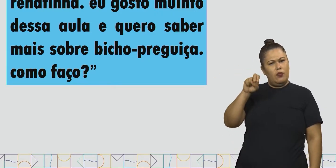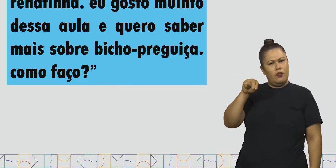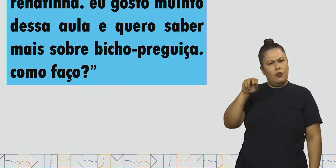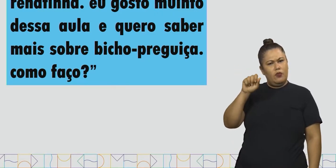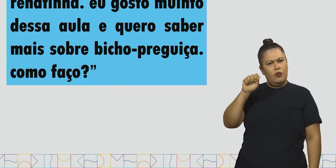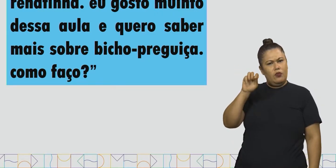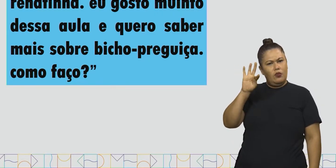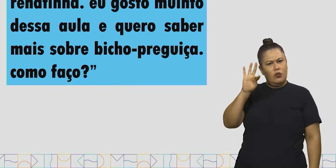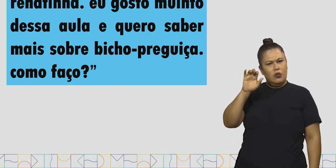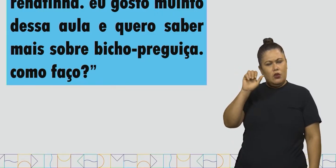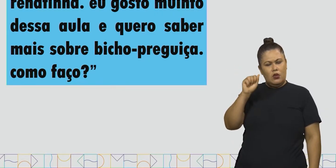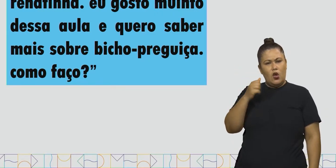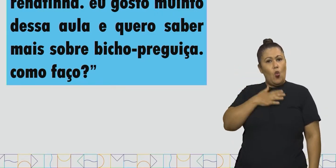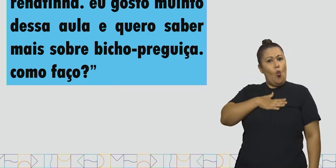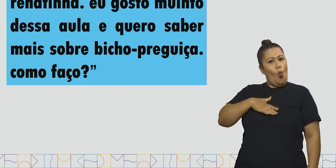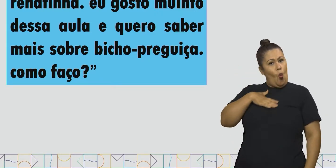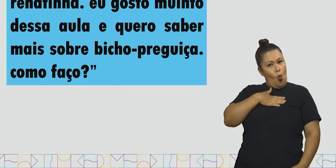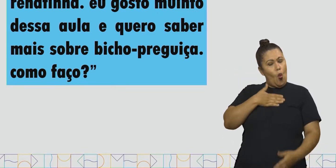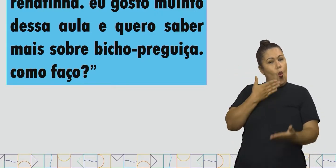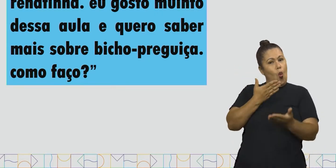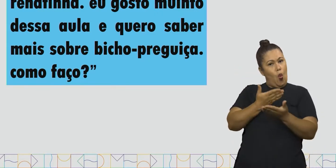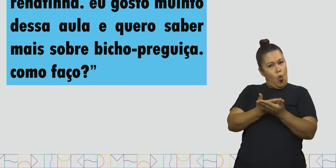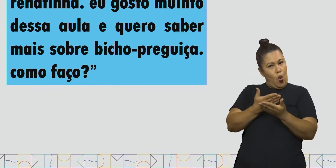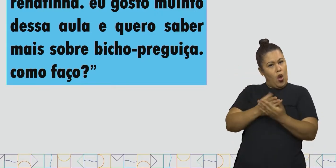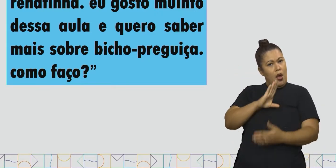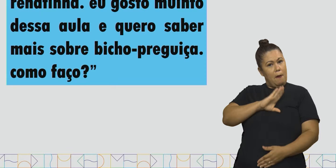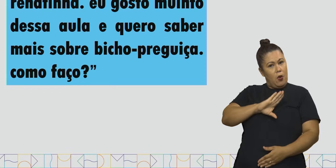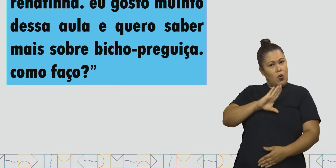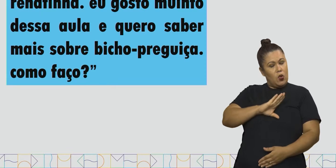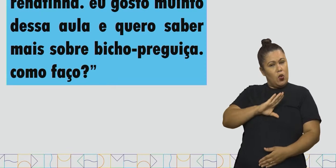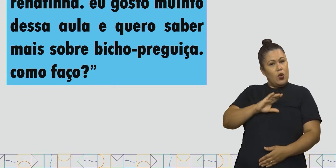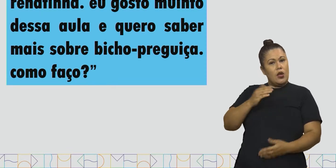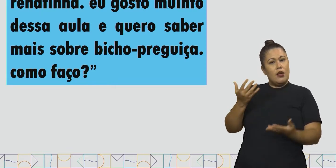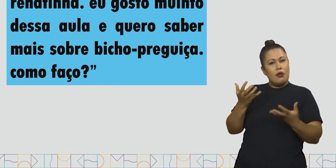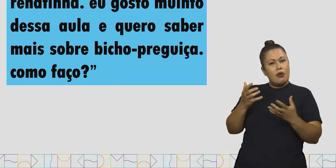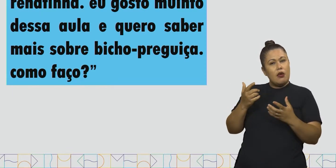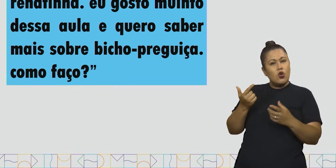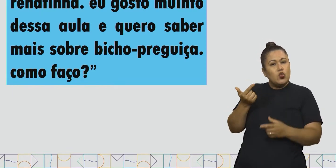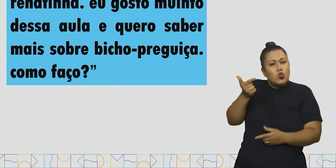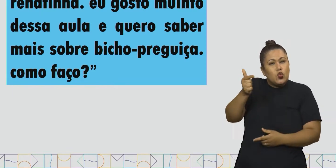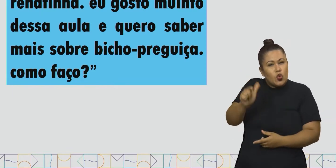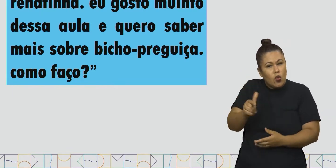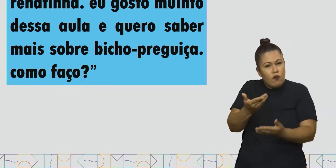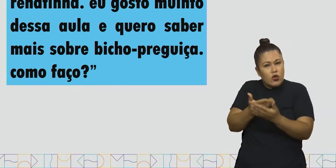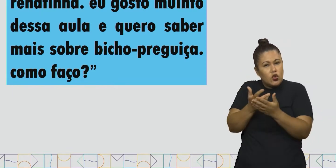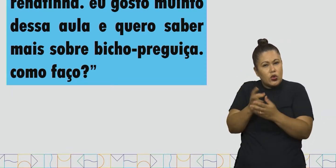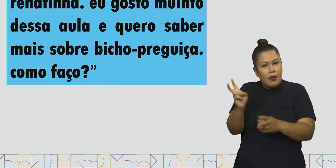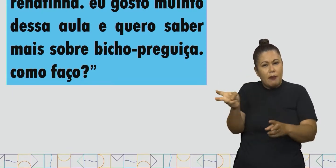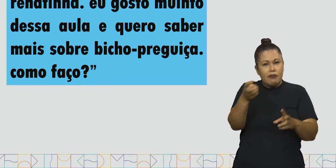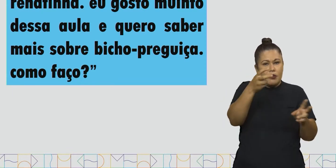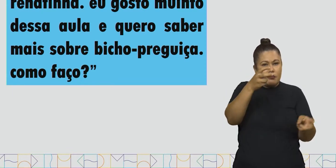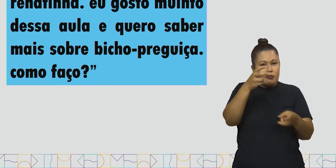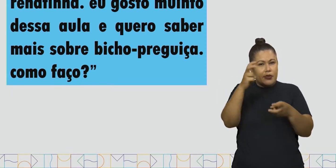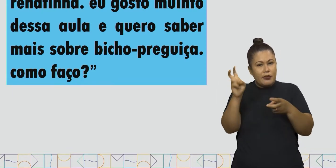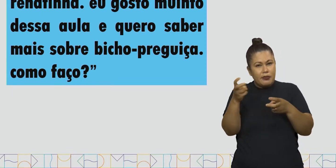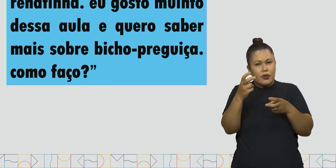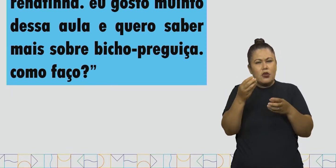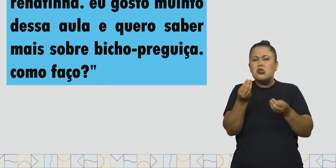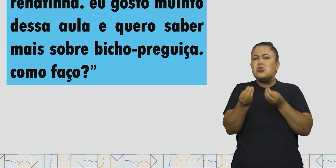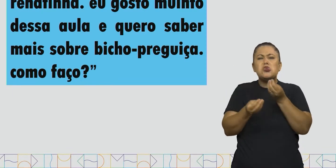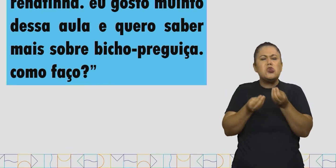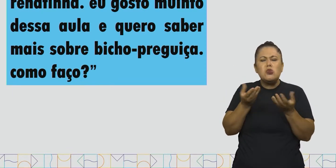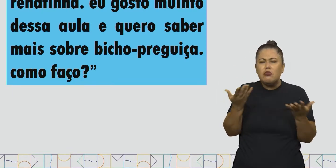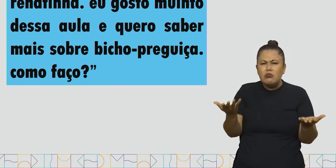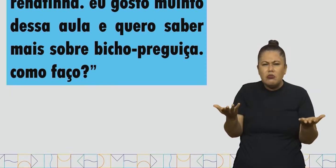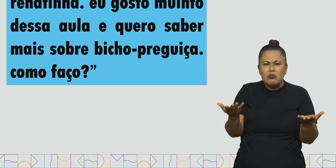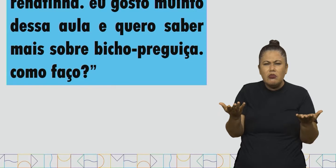Renatinha. Eu gosto muito dessa aula e quero saber mais sobre bicho preguiça. Como faço?